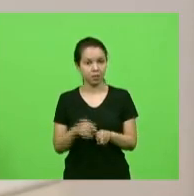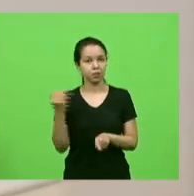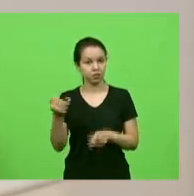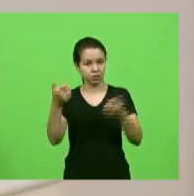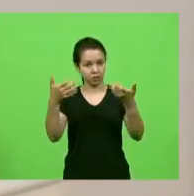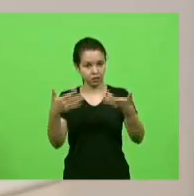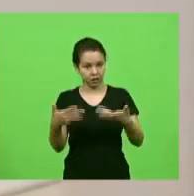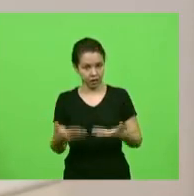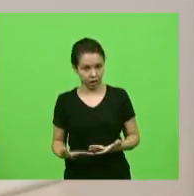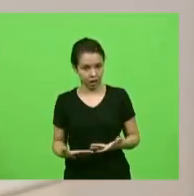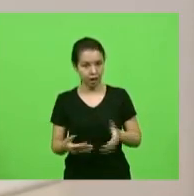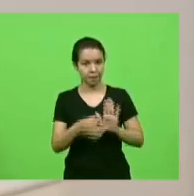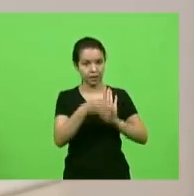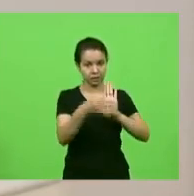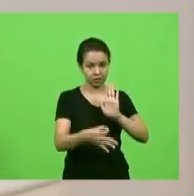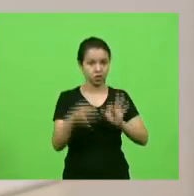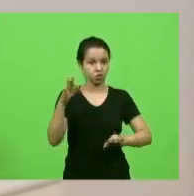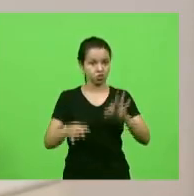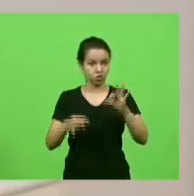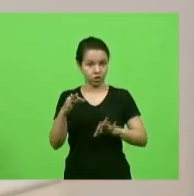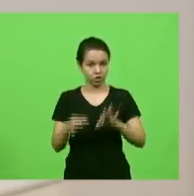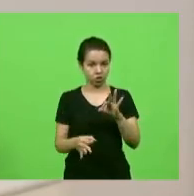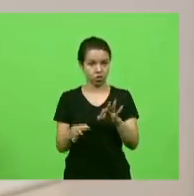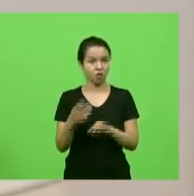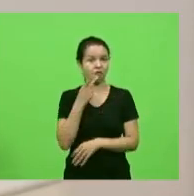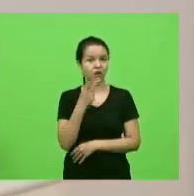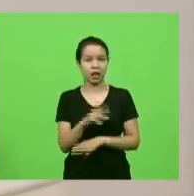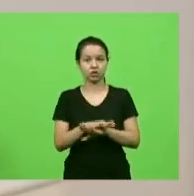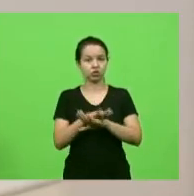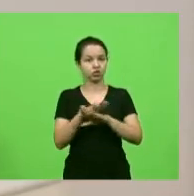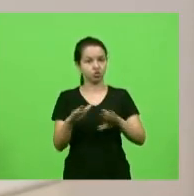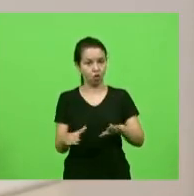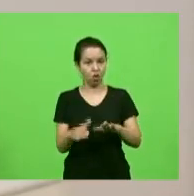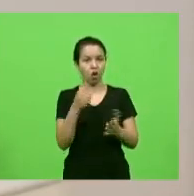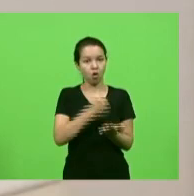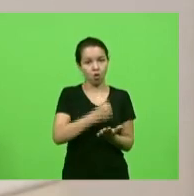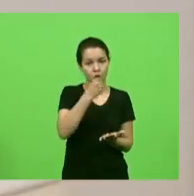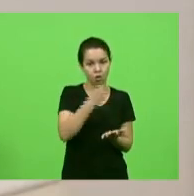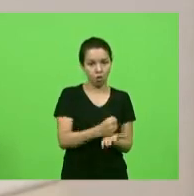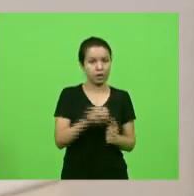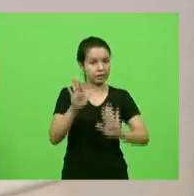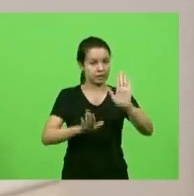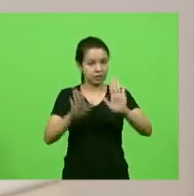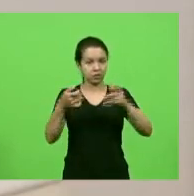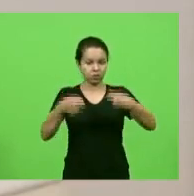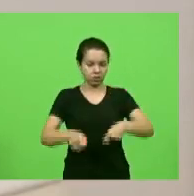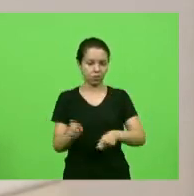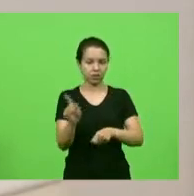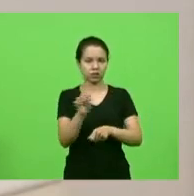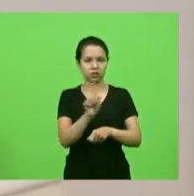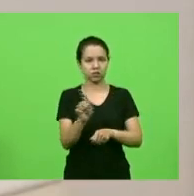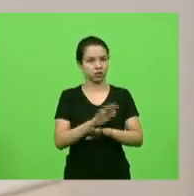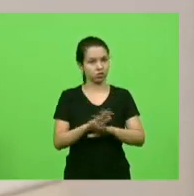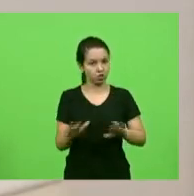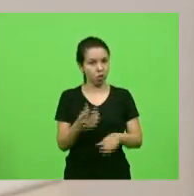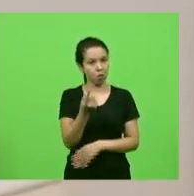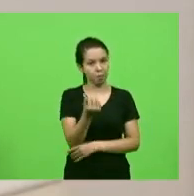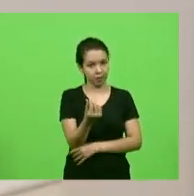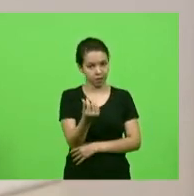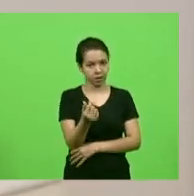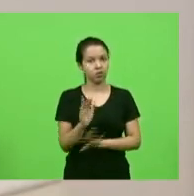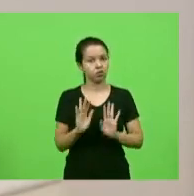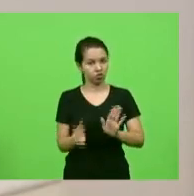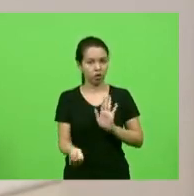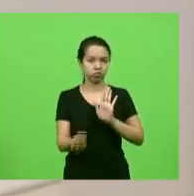limitou a justificar a possibilidade de contratação via dispensa de licitação e o preço praticado, haja vista,